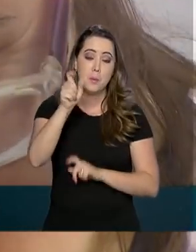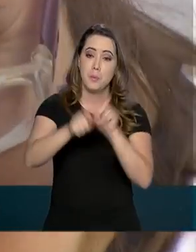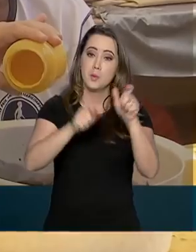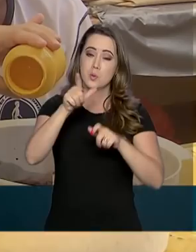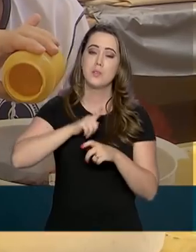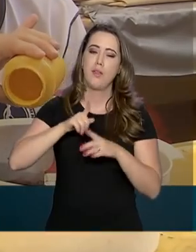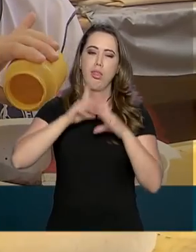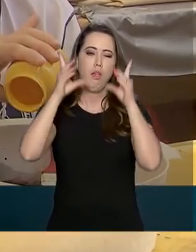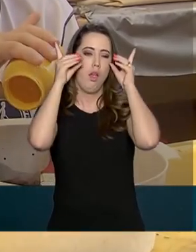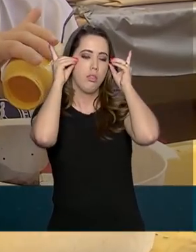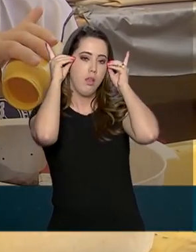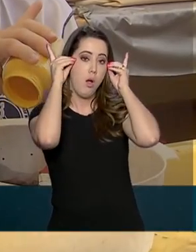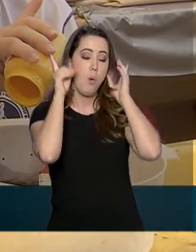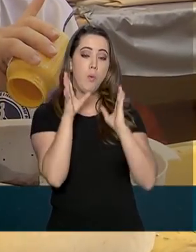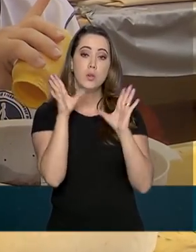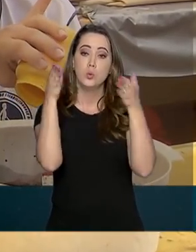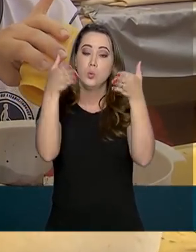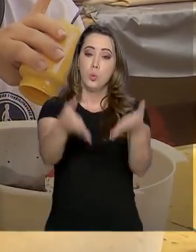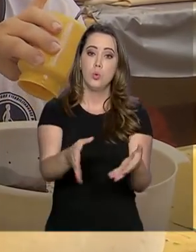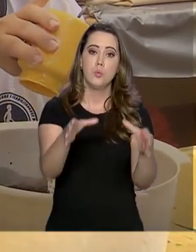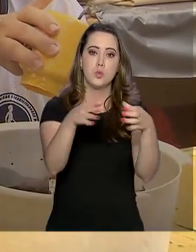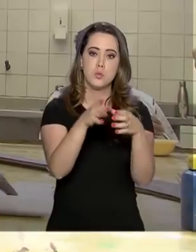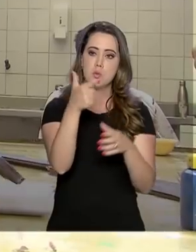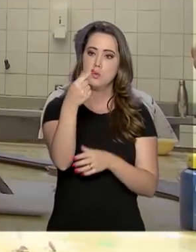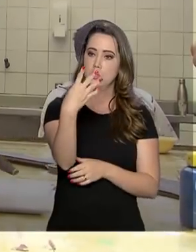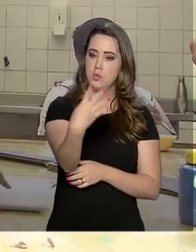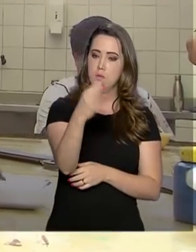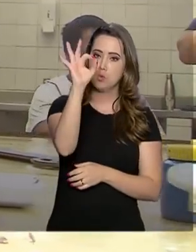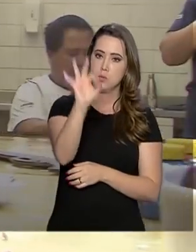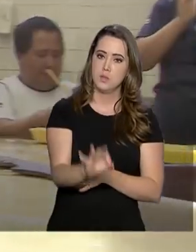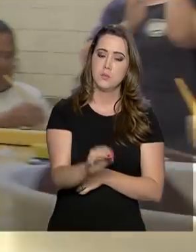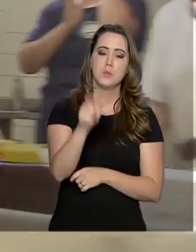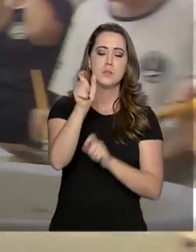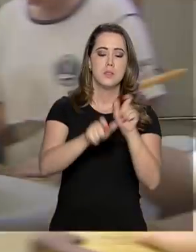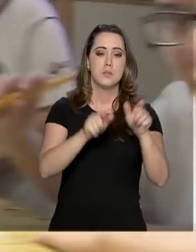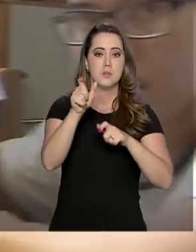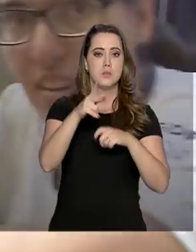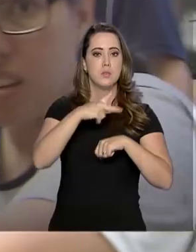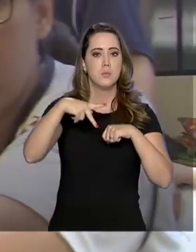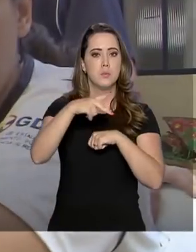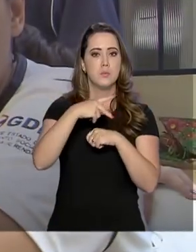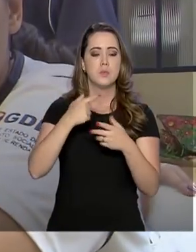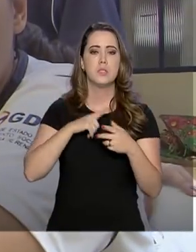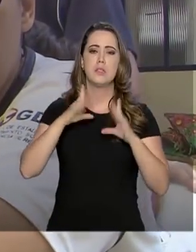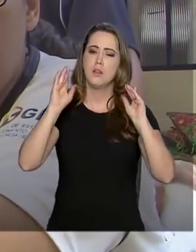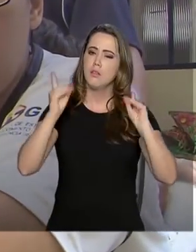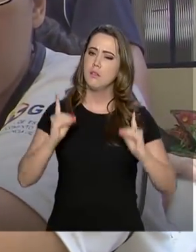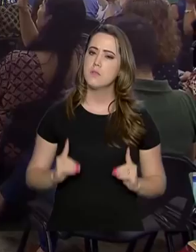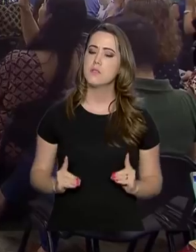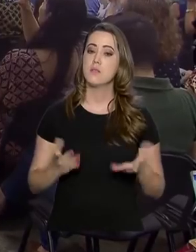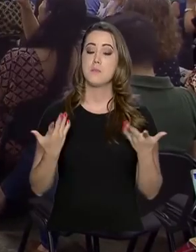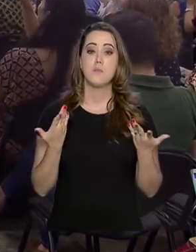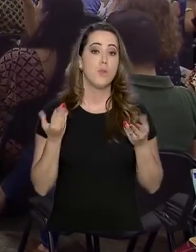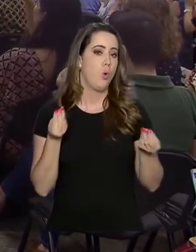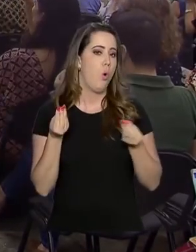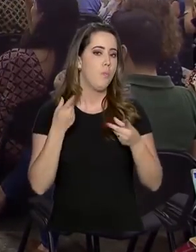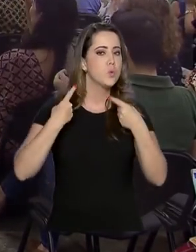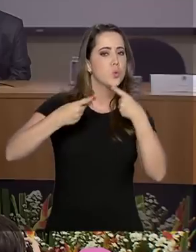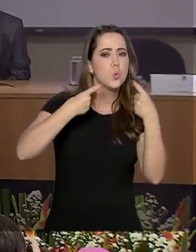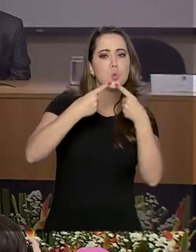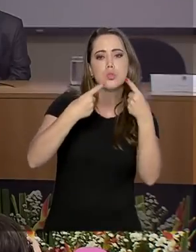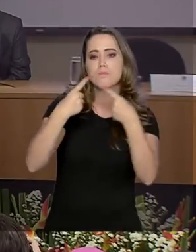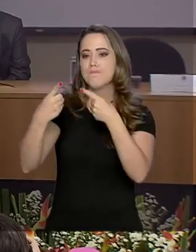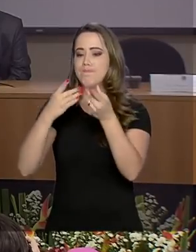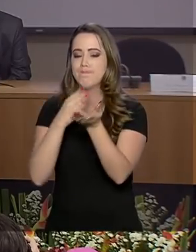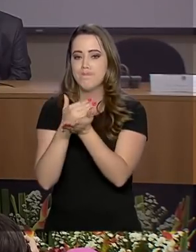síndrome de Down. Ela faz parte do grupo de 24% da população que tem alguma deficiência. E para discutir